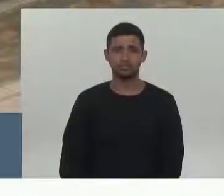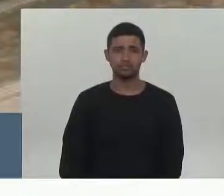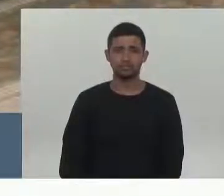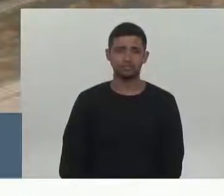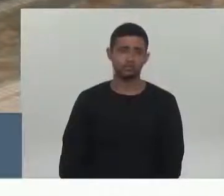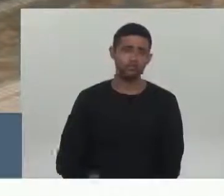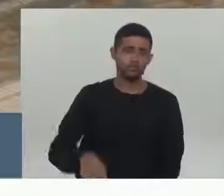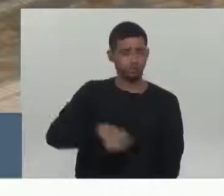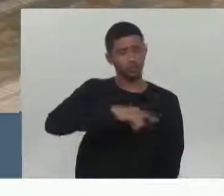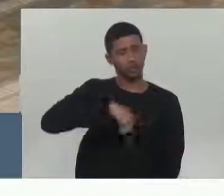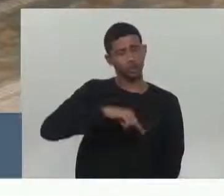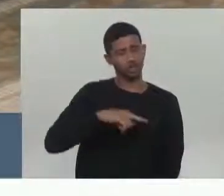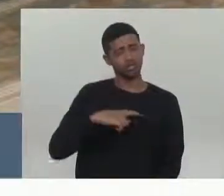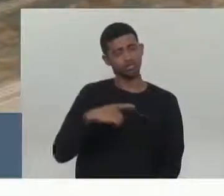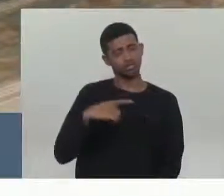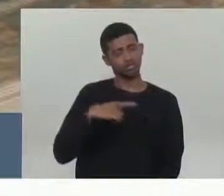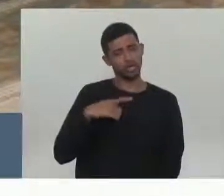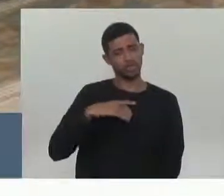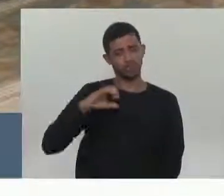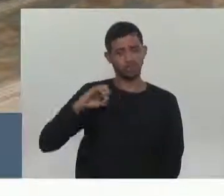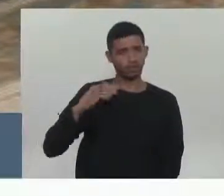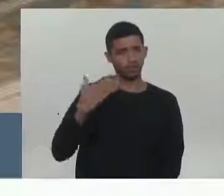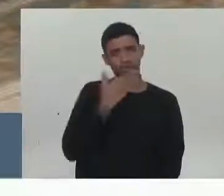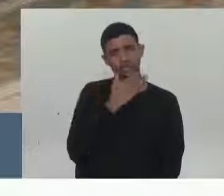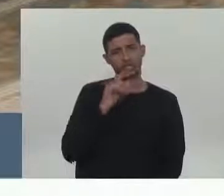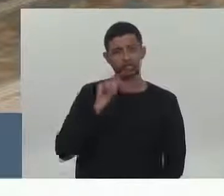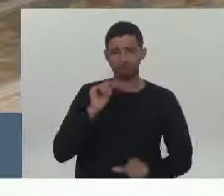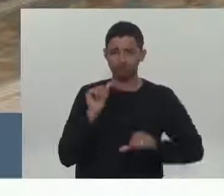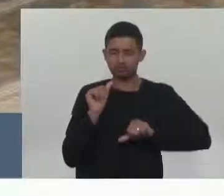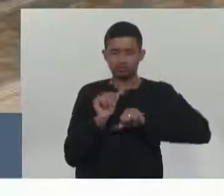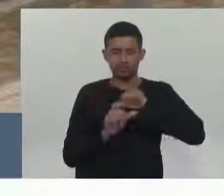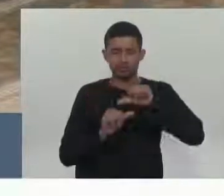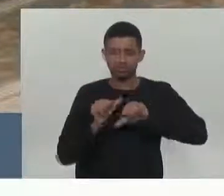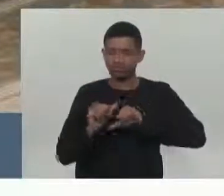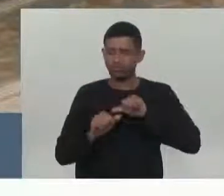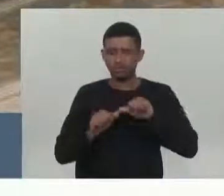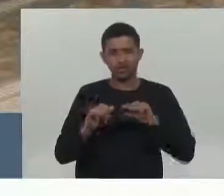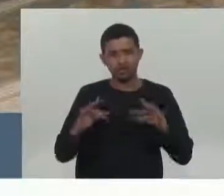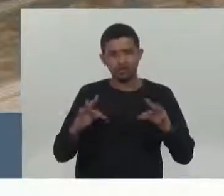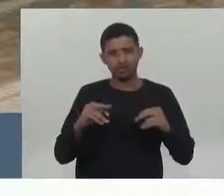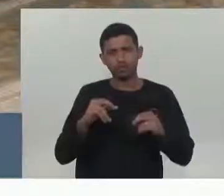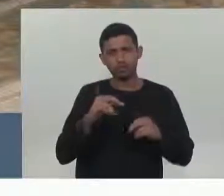Nós teremos chance de modificarmos esta realidade,